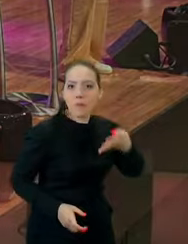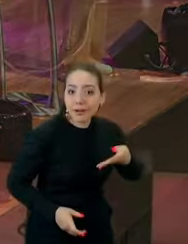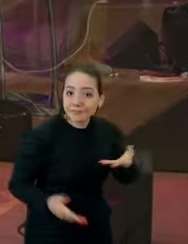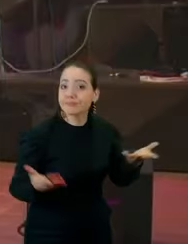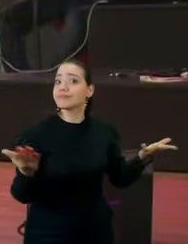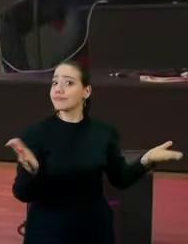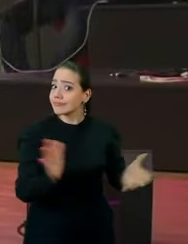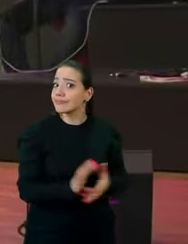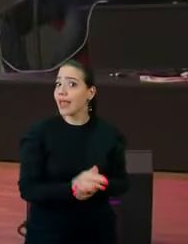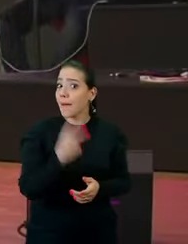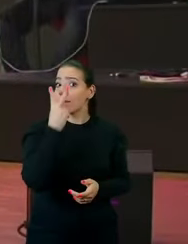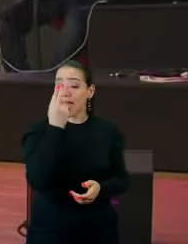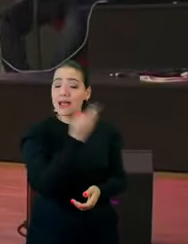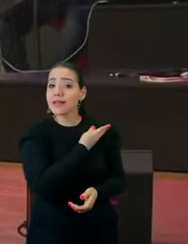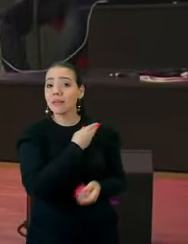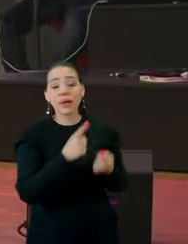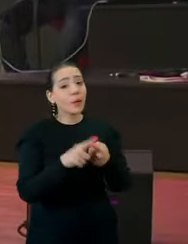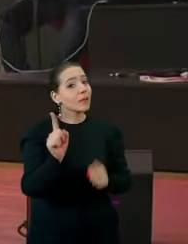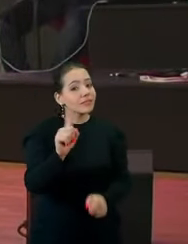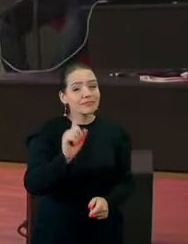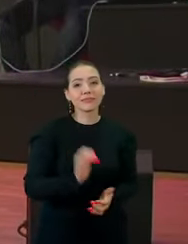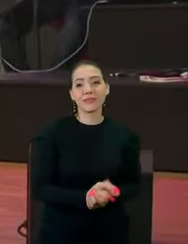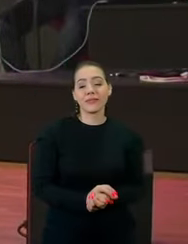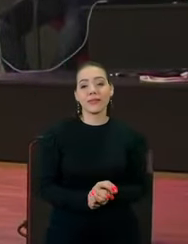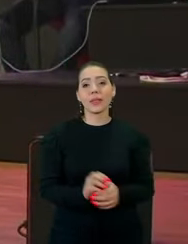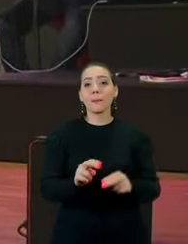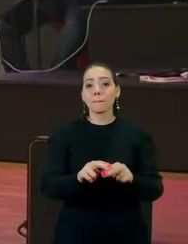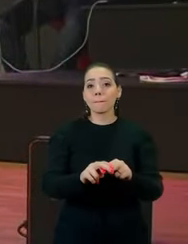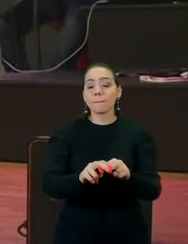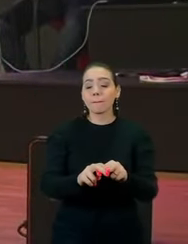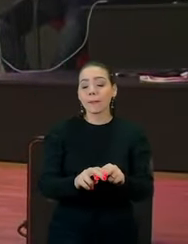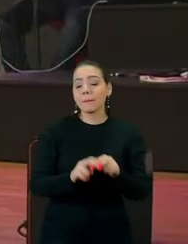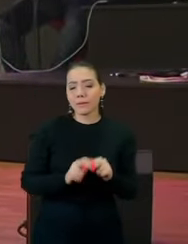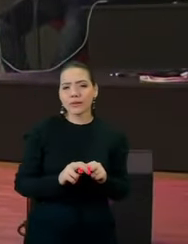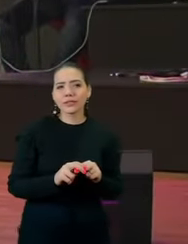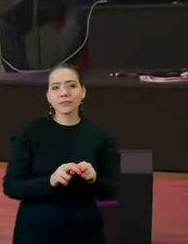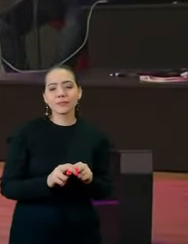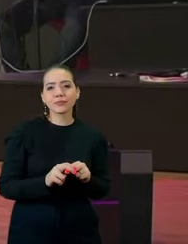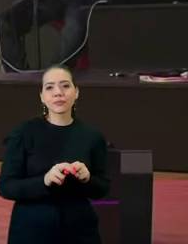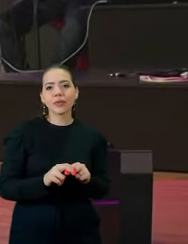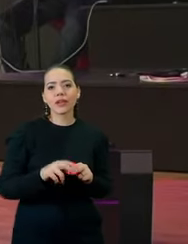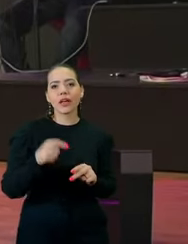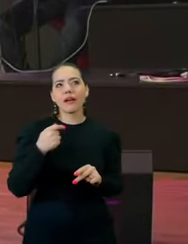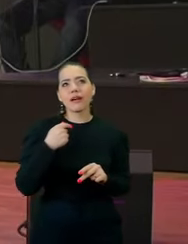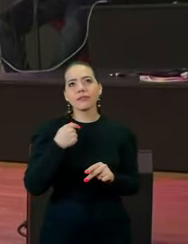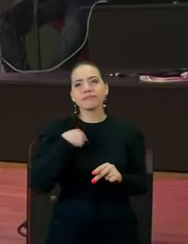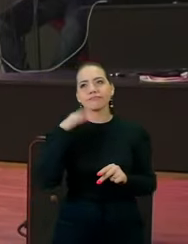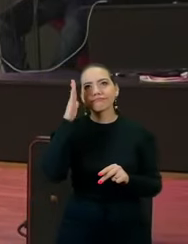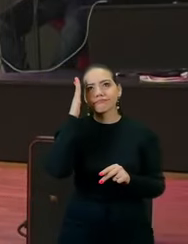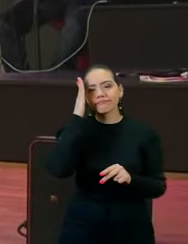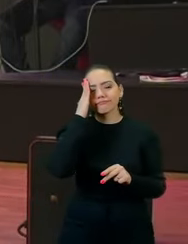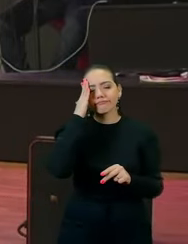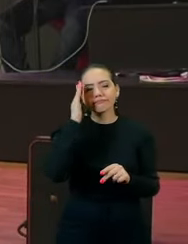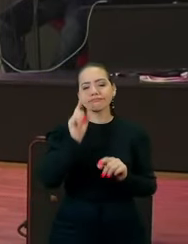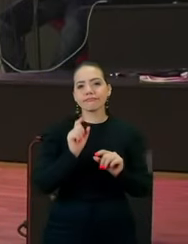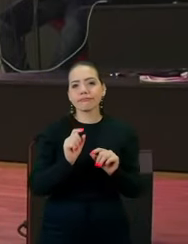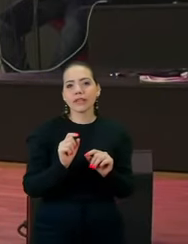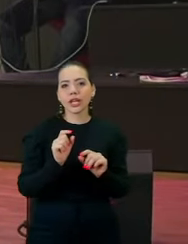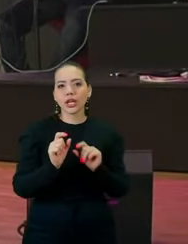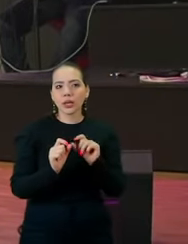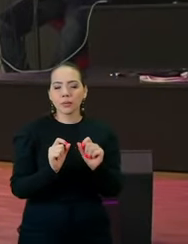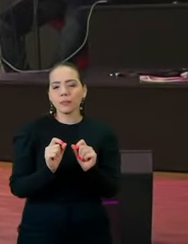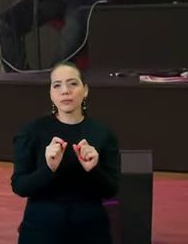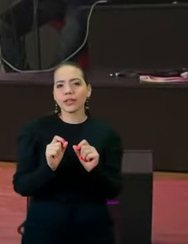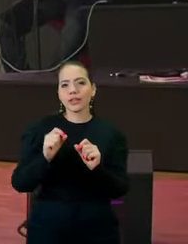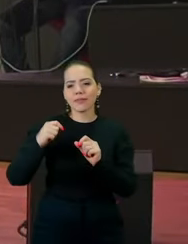Uma geração que anda com Deus vai estar conectada com o que Deus está conectado. Eu falei, né? Eu falei, Senhor Jesus, eu amo minhas amigas, elas estão aqui, a